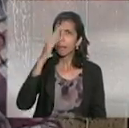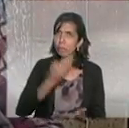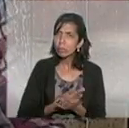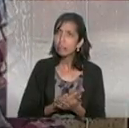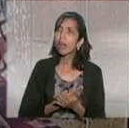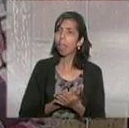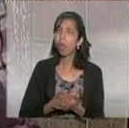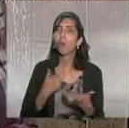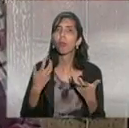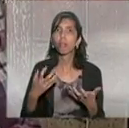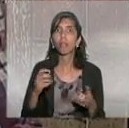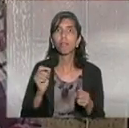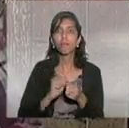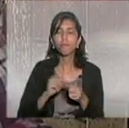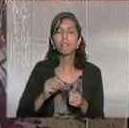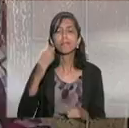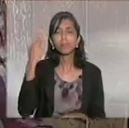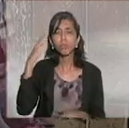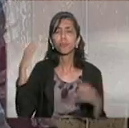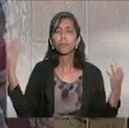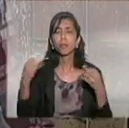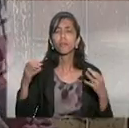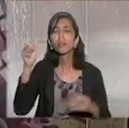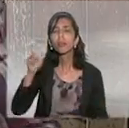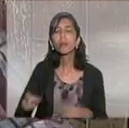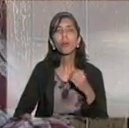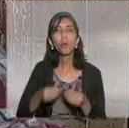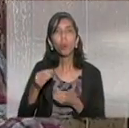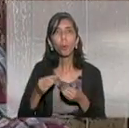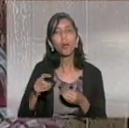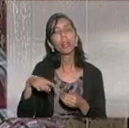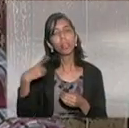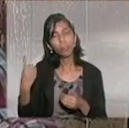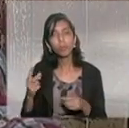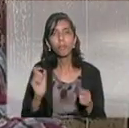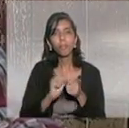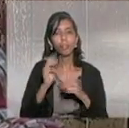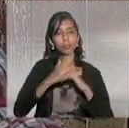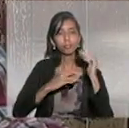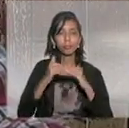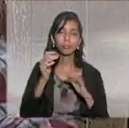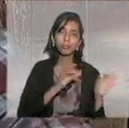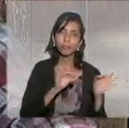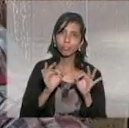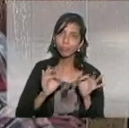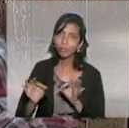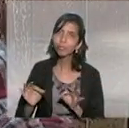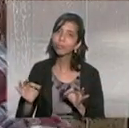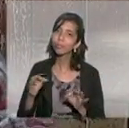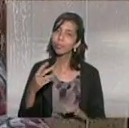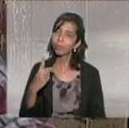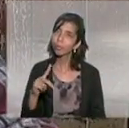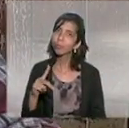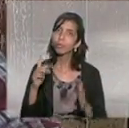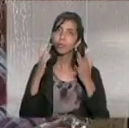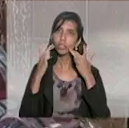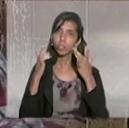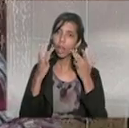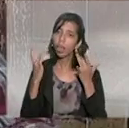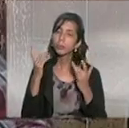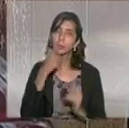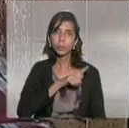que acreditar naquilo, assim, caramba, é isso que eu quero fazer. Entendi direitinho o que é esse personagem, agora eu vou tecnicamente saber como encaminhar esse personagem dentro da